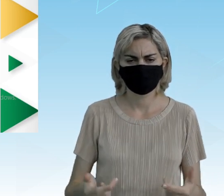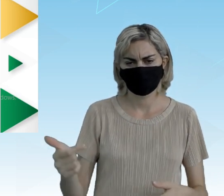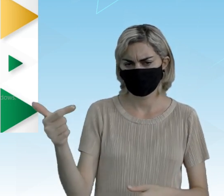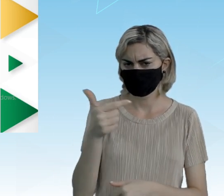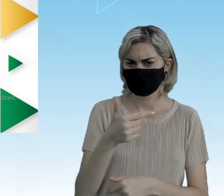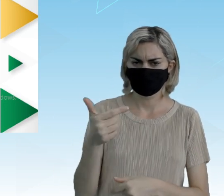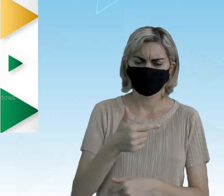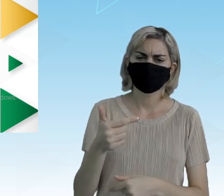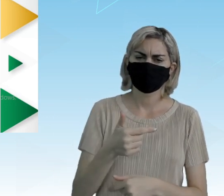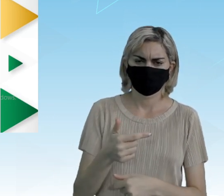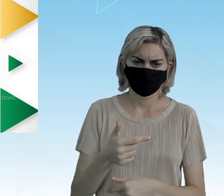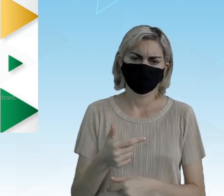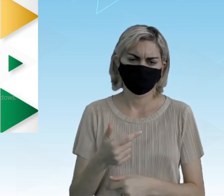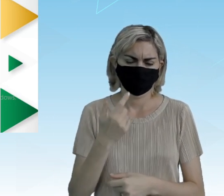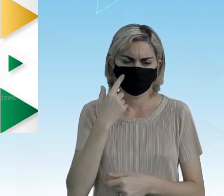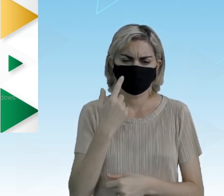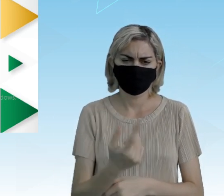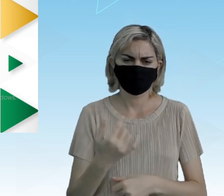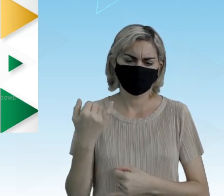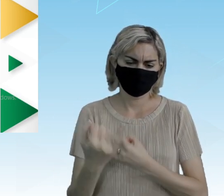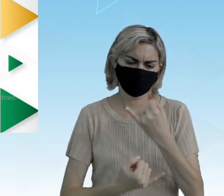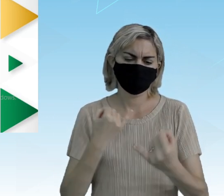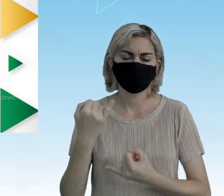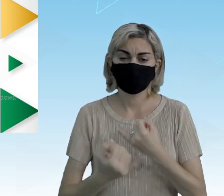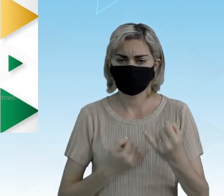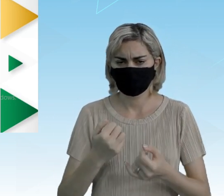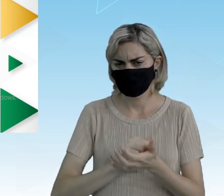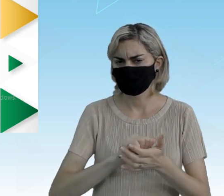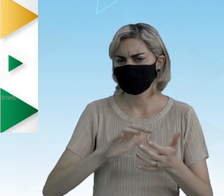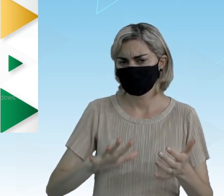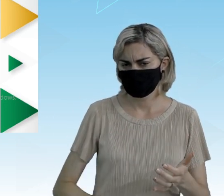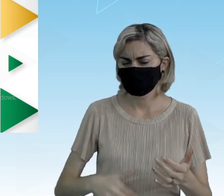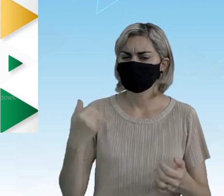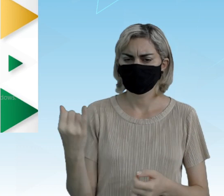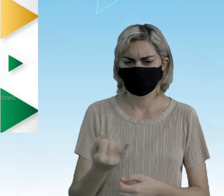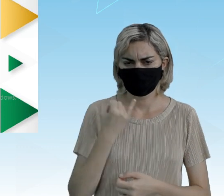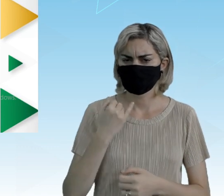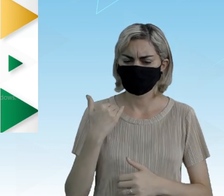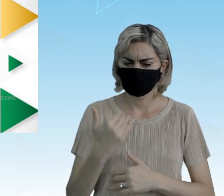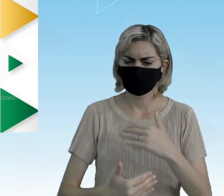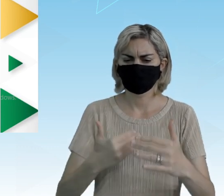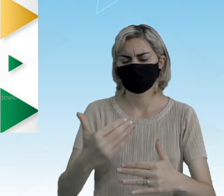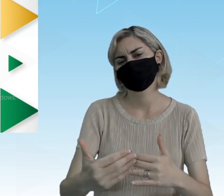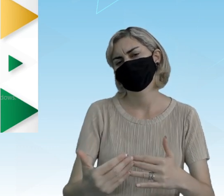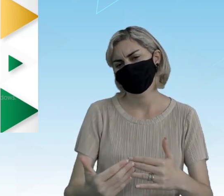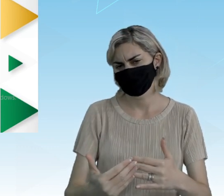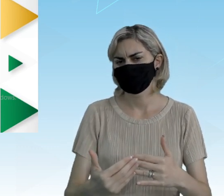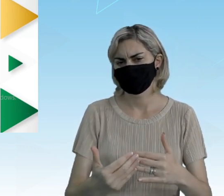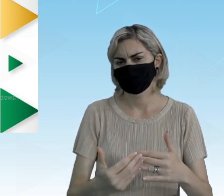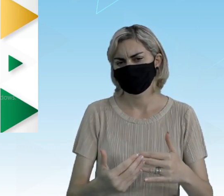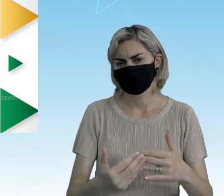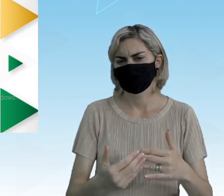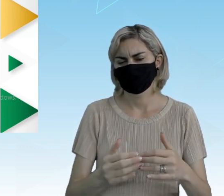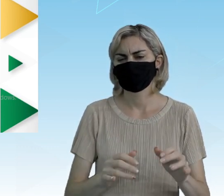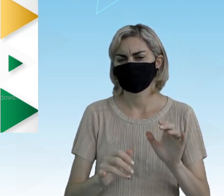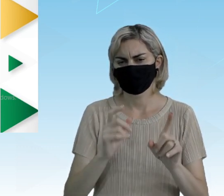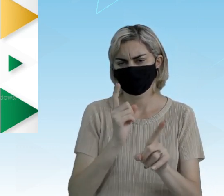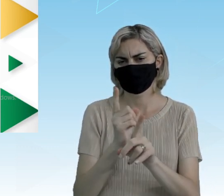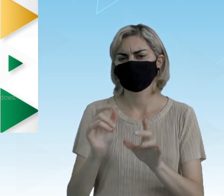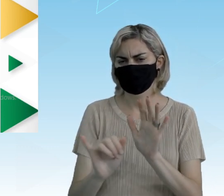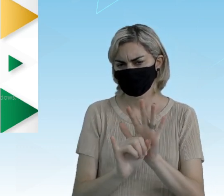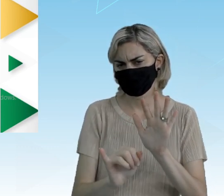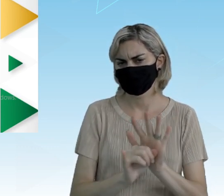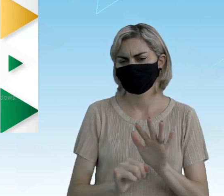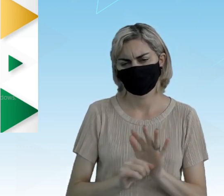Segundo Kishimoto, tá? Brincar é uma atividade fundamental para o desenvolvimento da identidade e